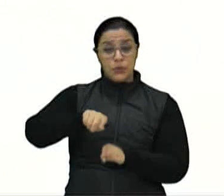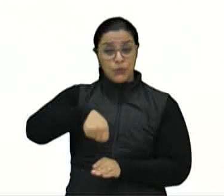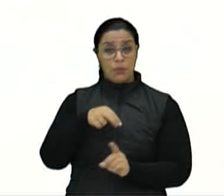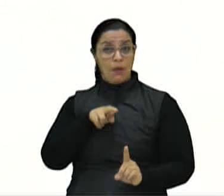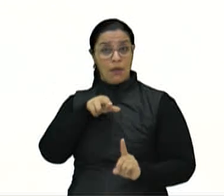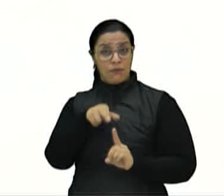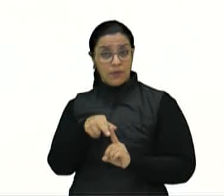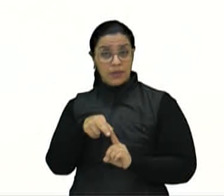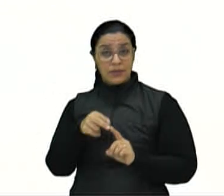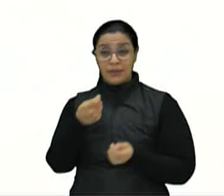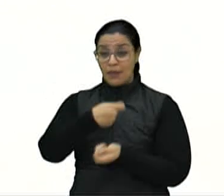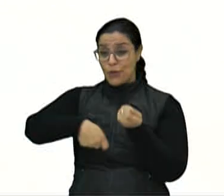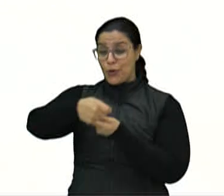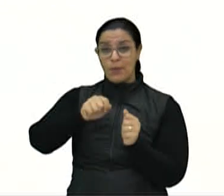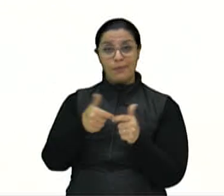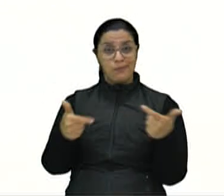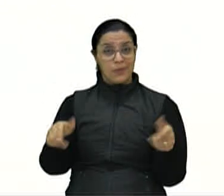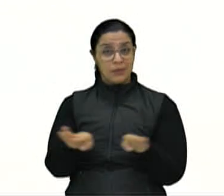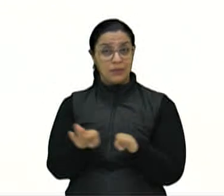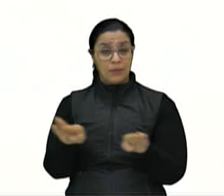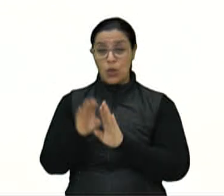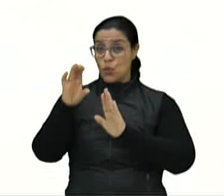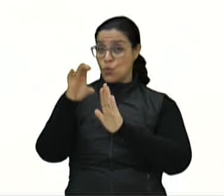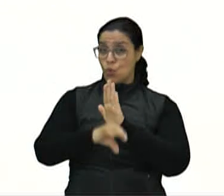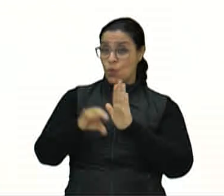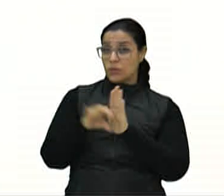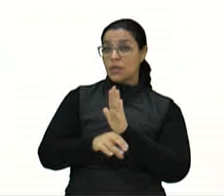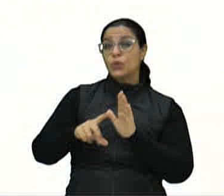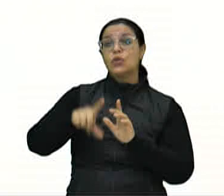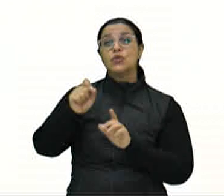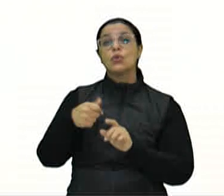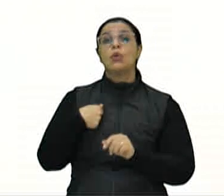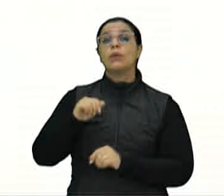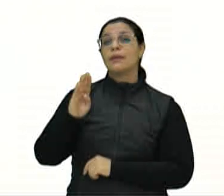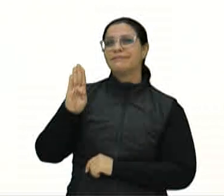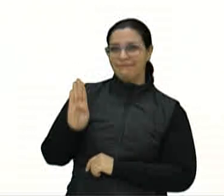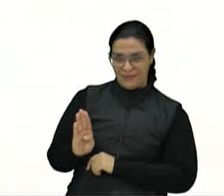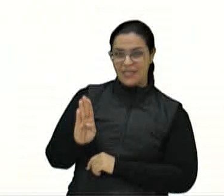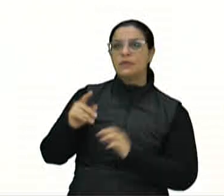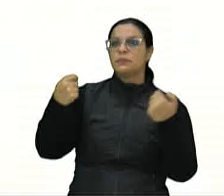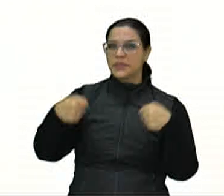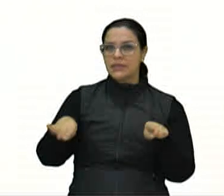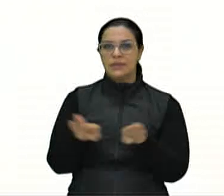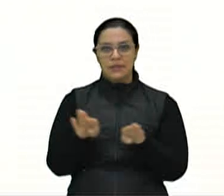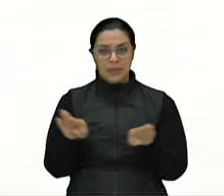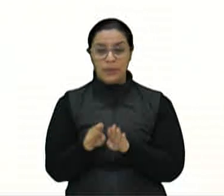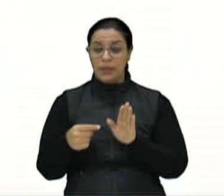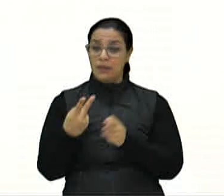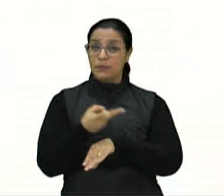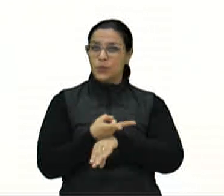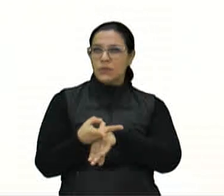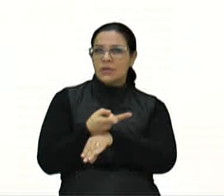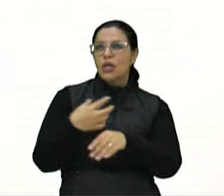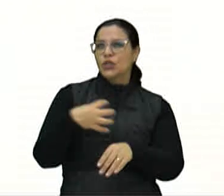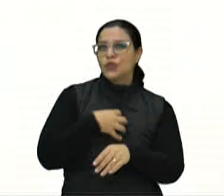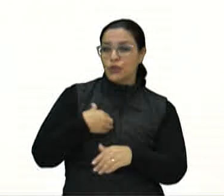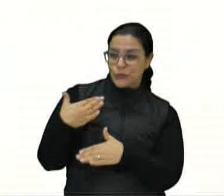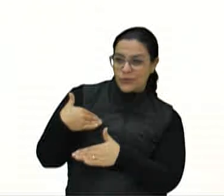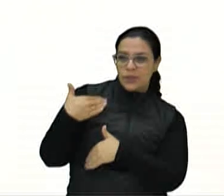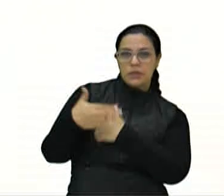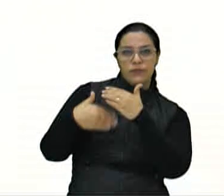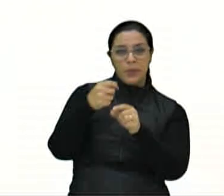referem ao crescimento econômico. De acordo com este conceito, considera-se que deve-se buscar uma forma de